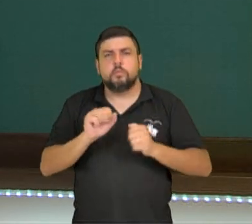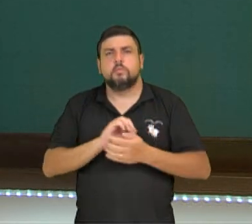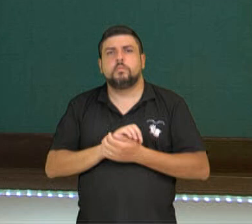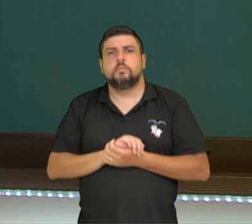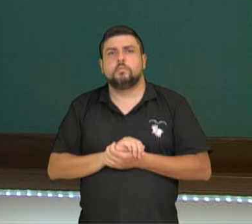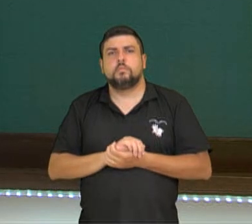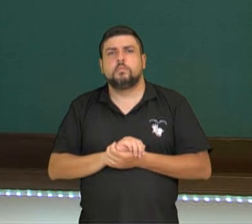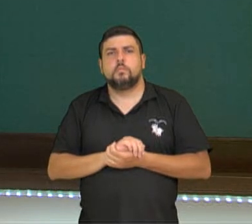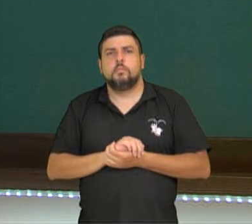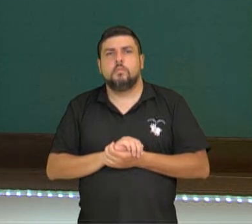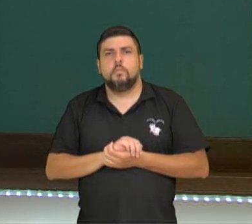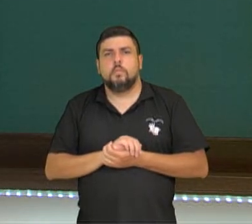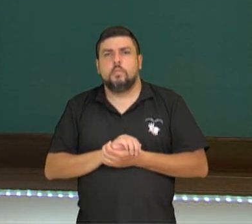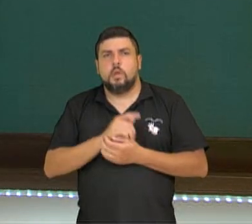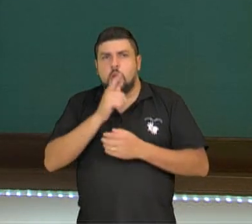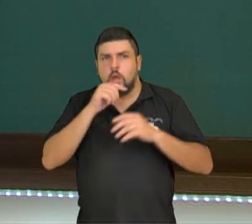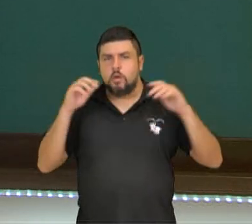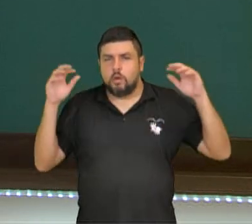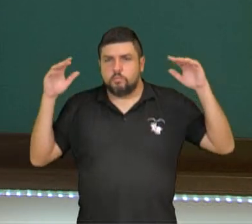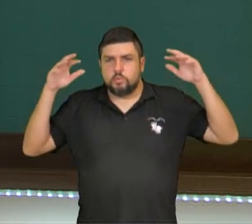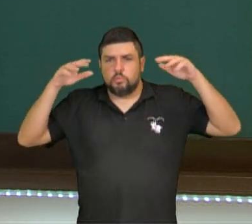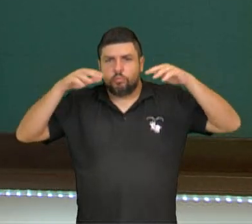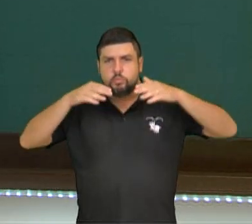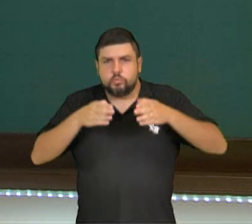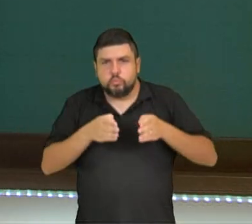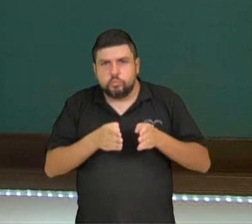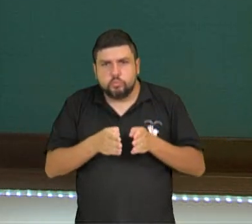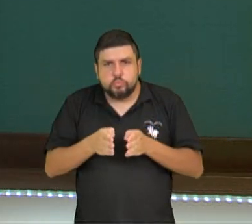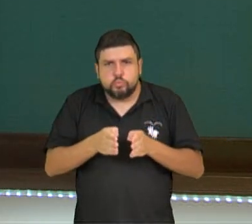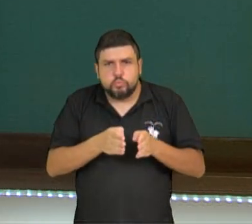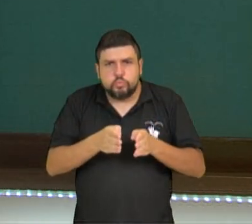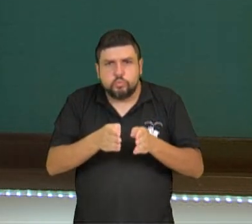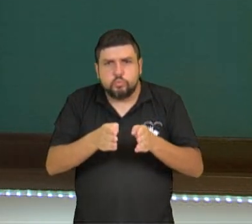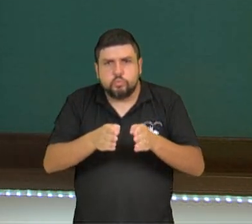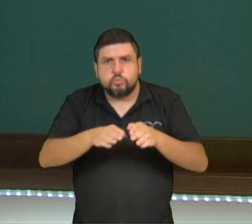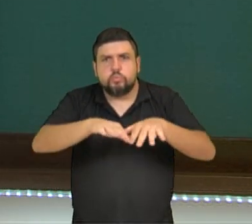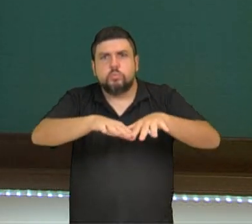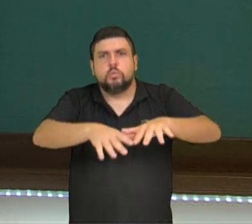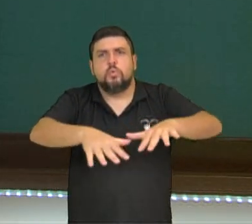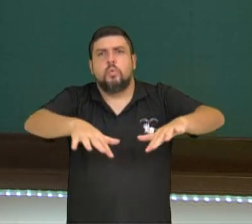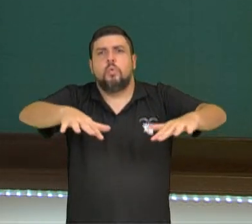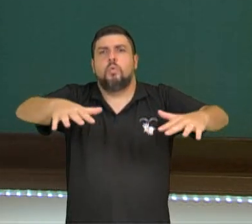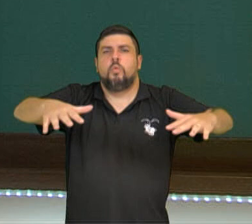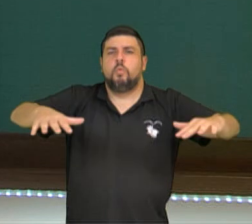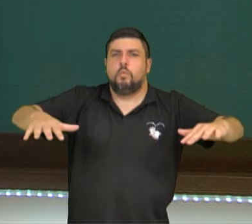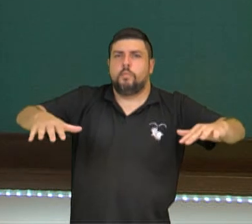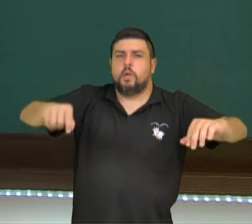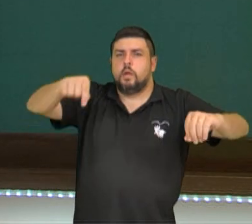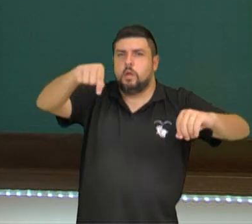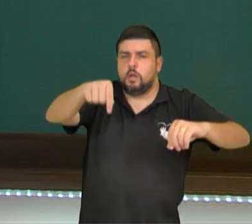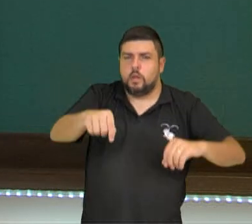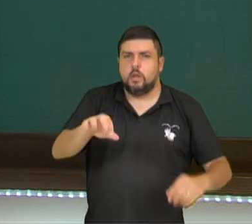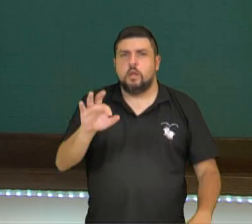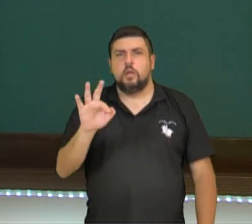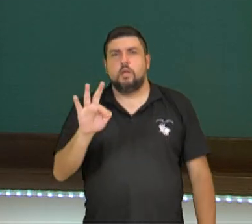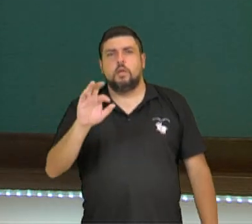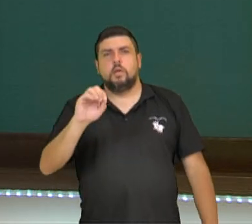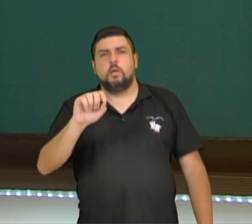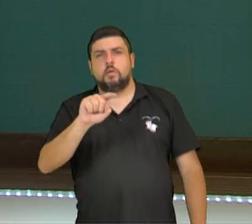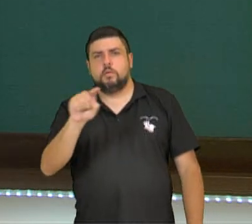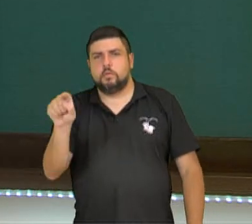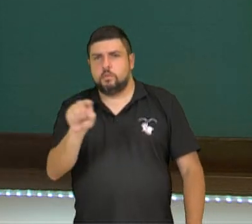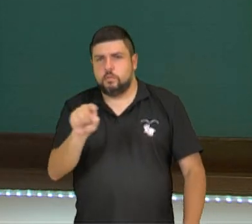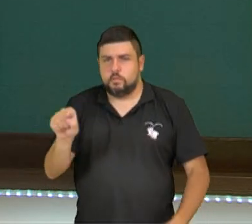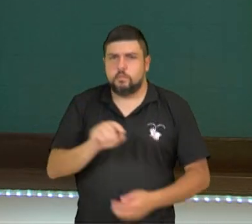rios desaguam no mar, oceano ou em outros rios, a gente chama de foz. E o leito do rio é esta parte aqui onde